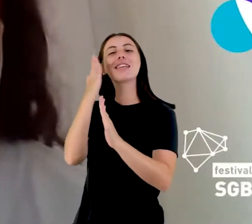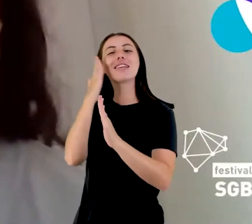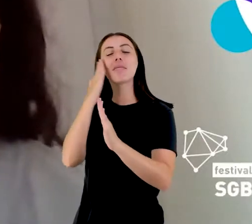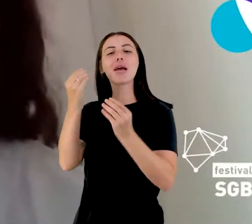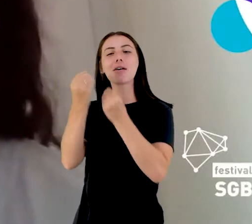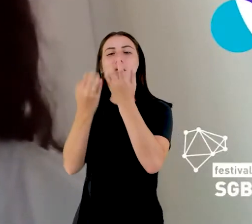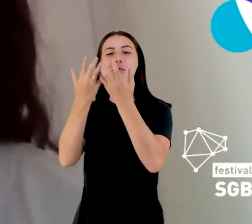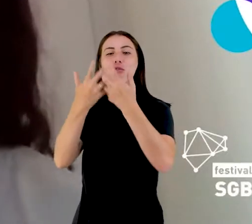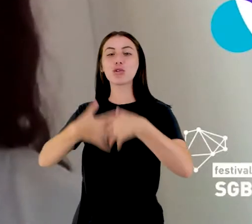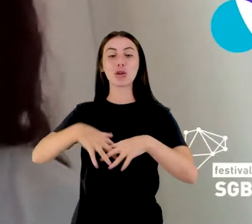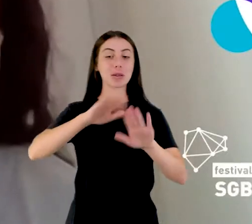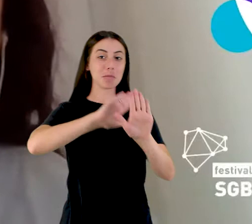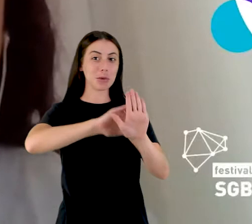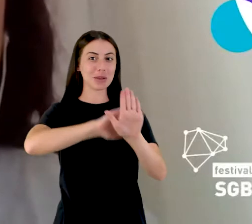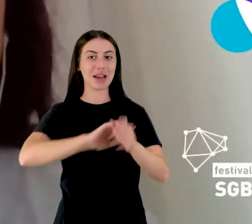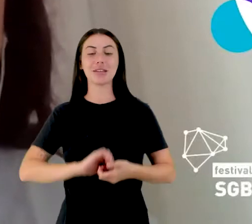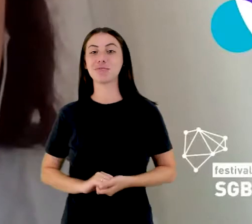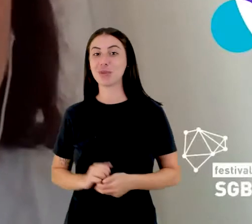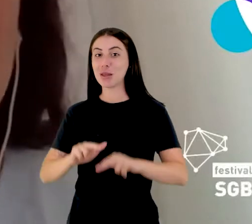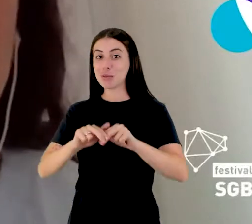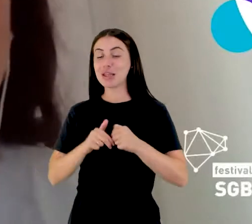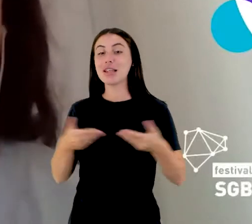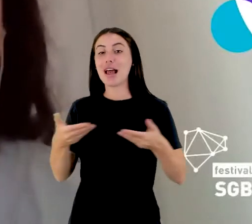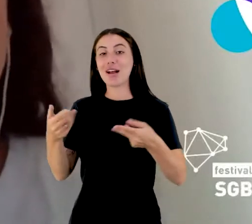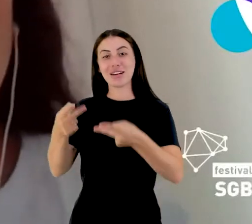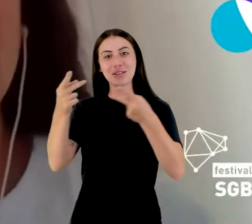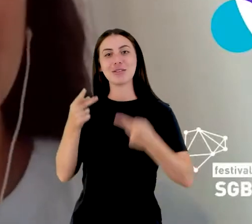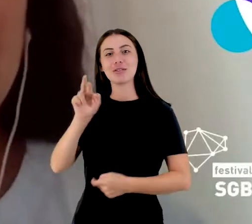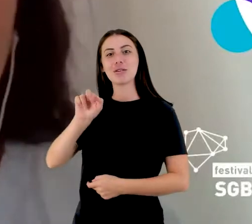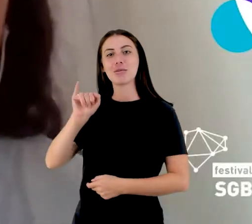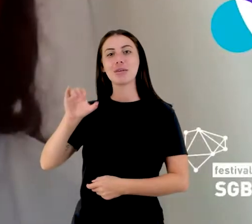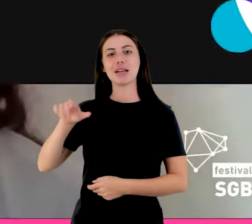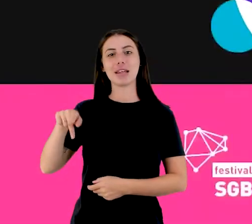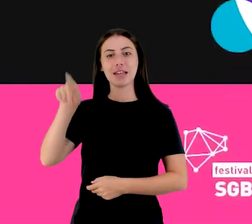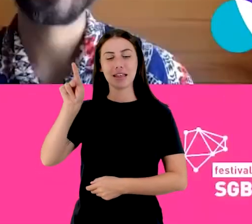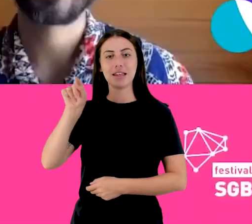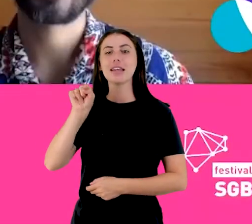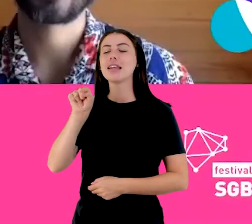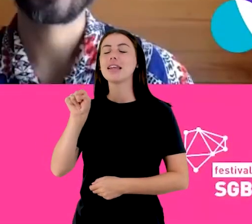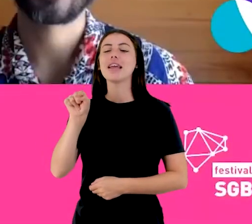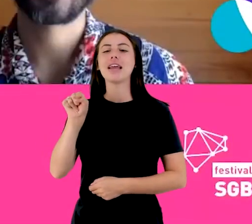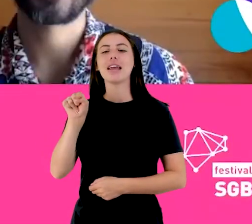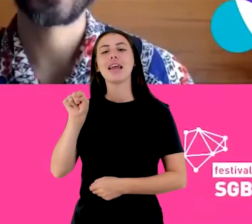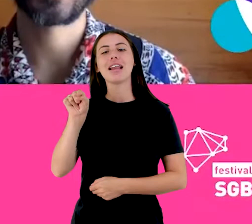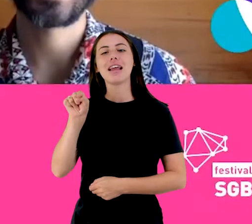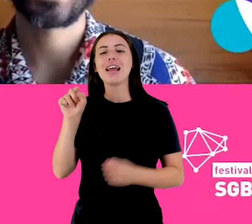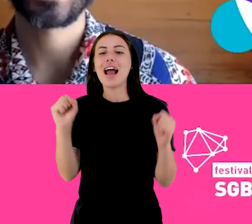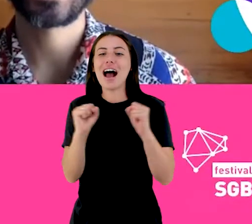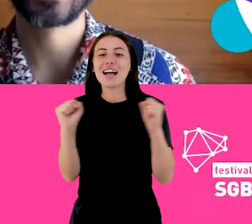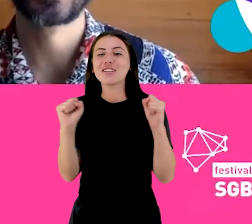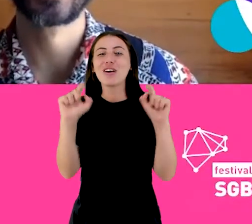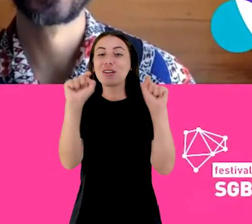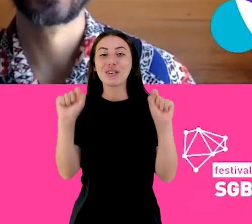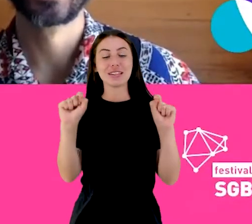saber mais dos bastidores, né? Quem vai anfitriar essa conversa para a gente é o Rick Vidal, um entusiasta, né, do amor